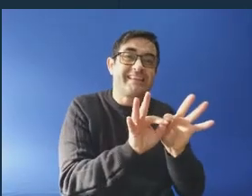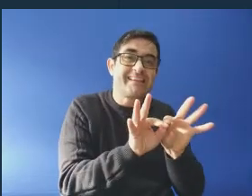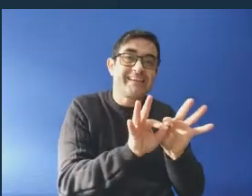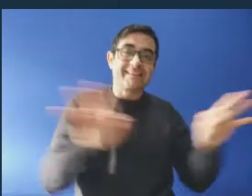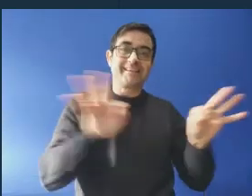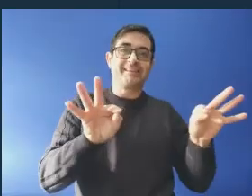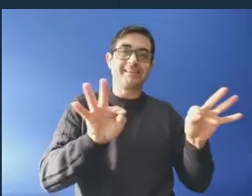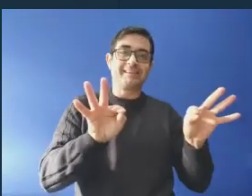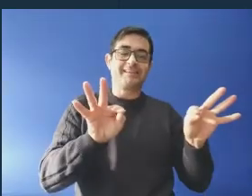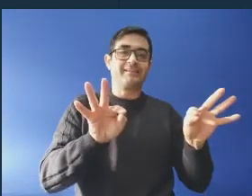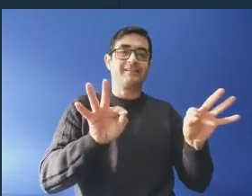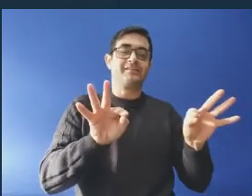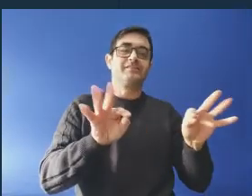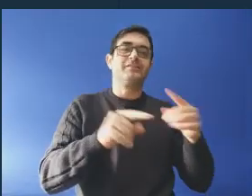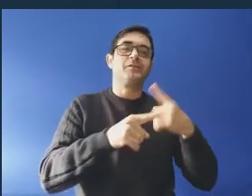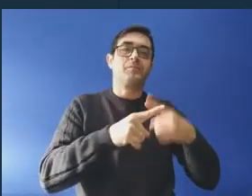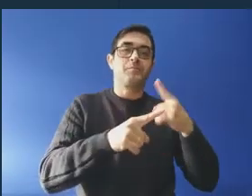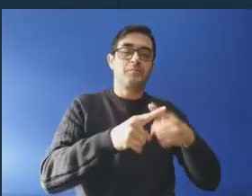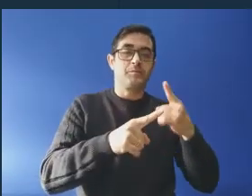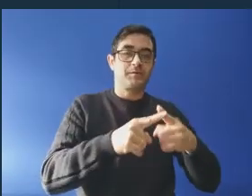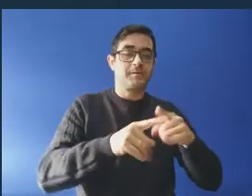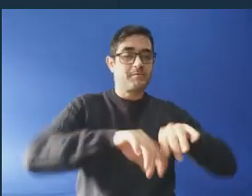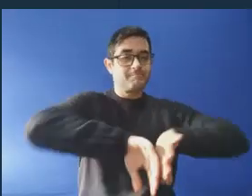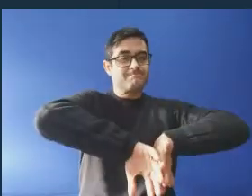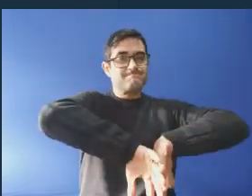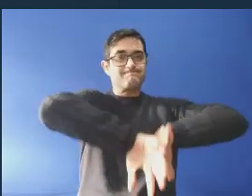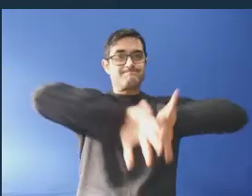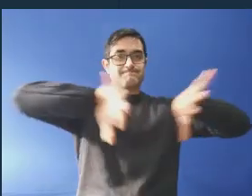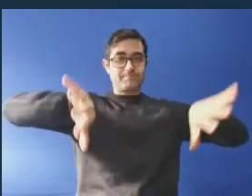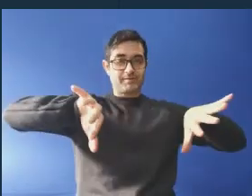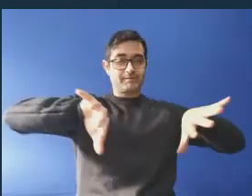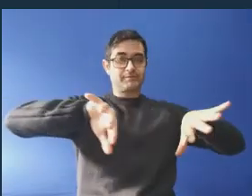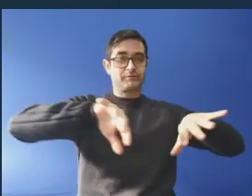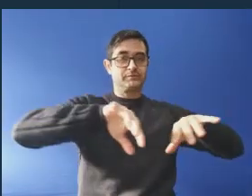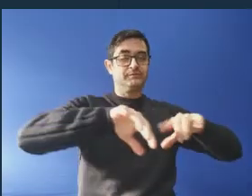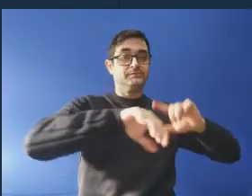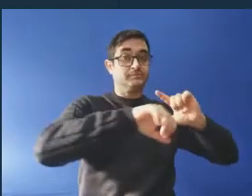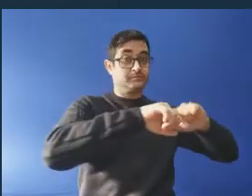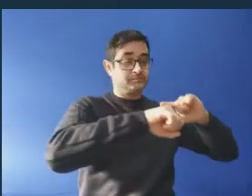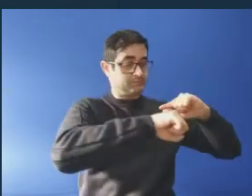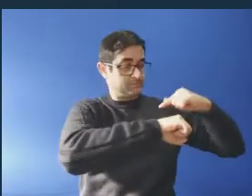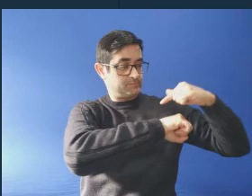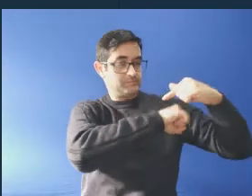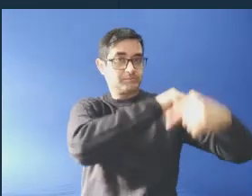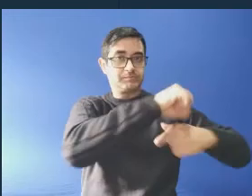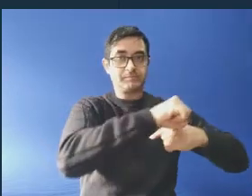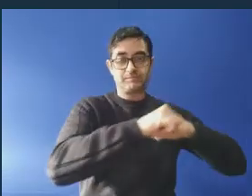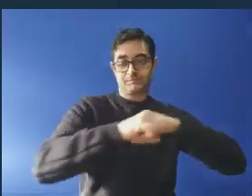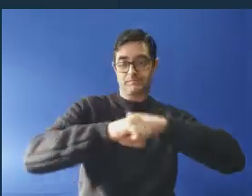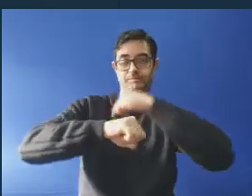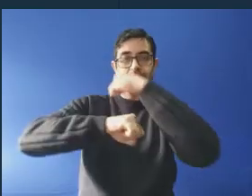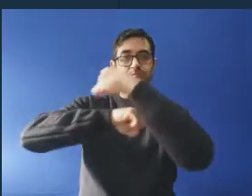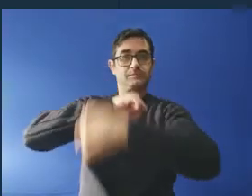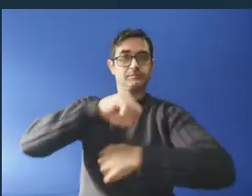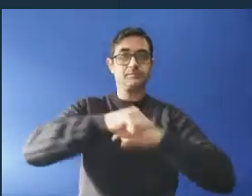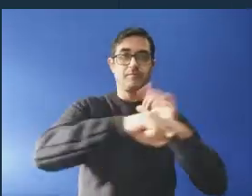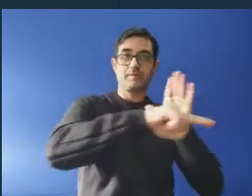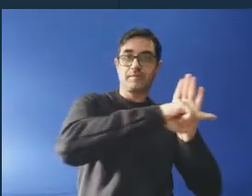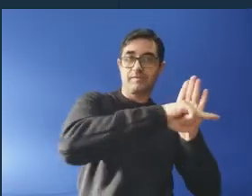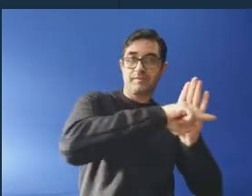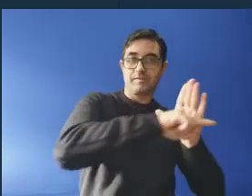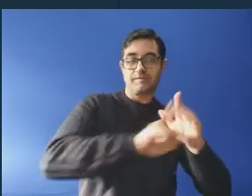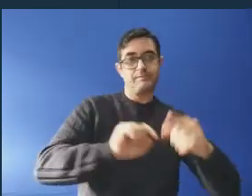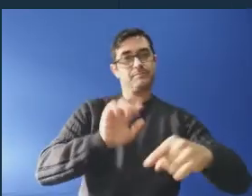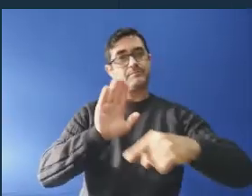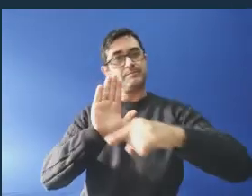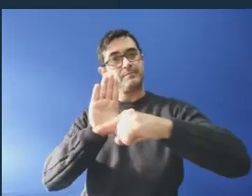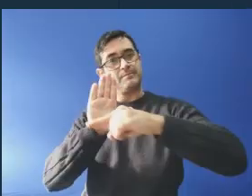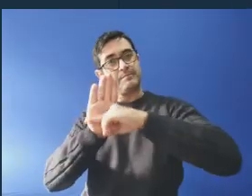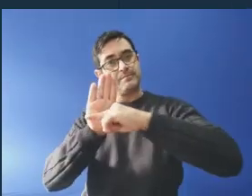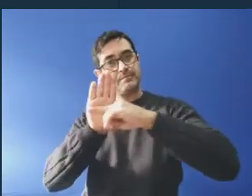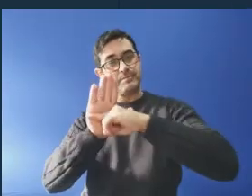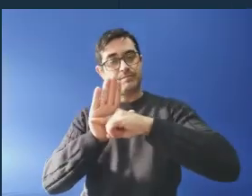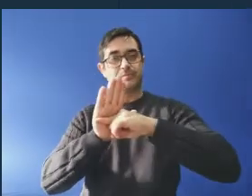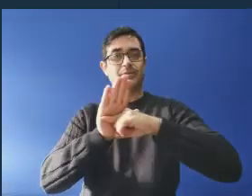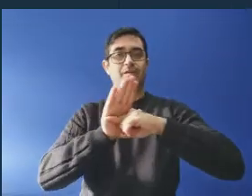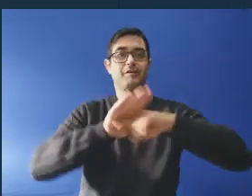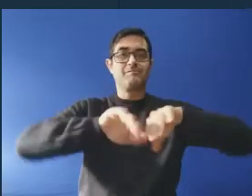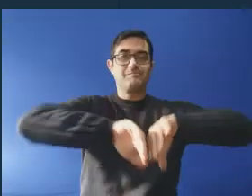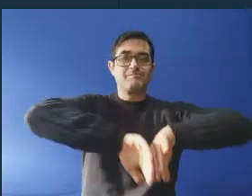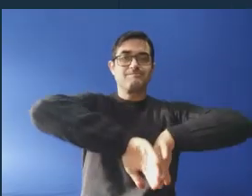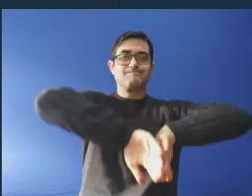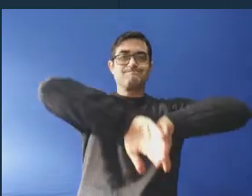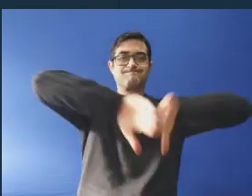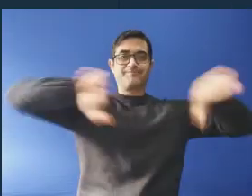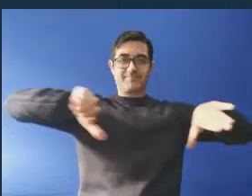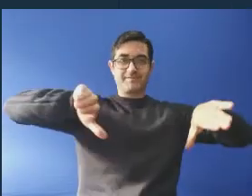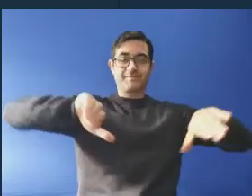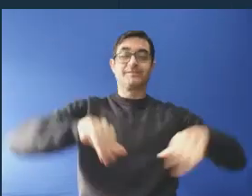de repulsão entre a eletrosfera negativa de um átomo e a eletrosfera que é negativa de outro átomo.